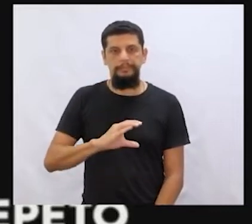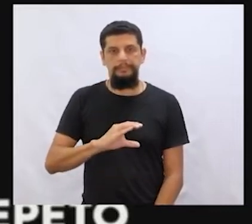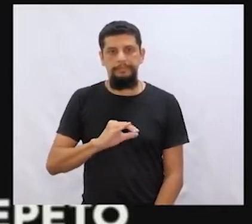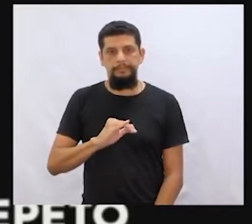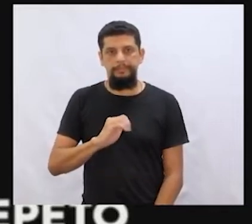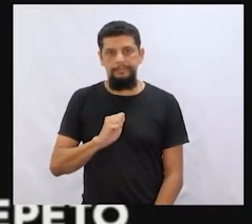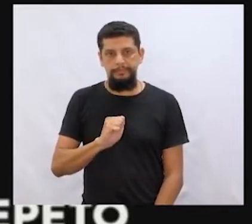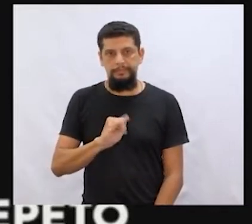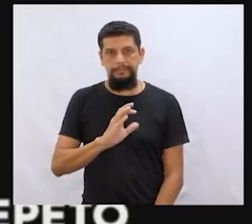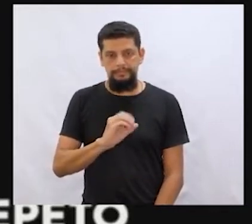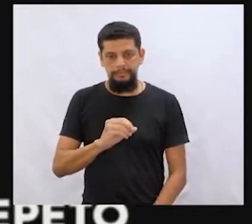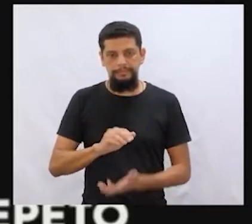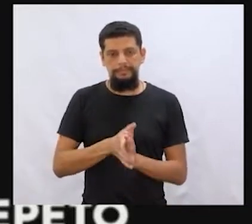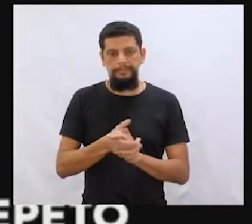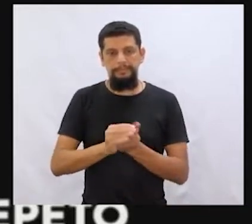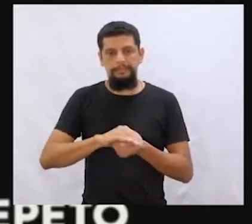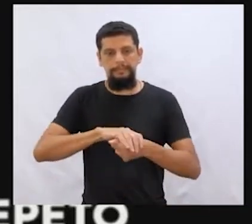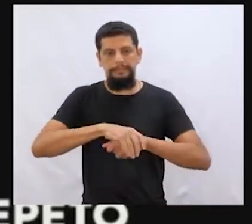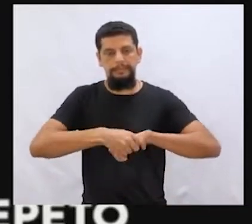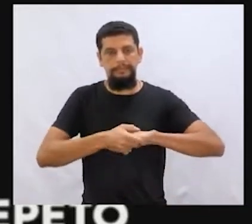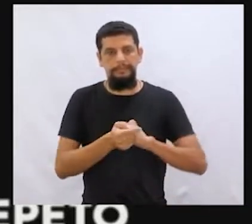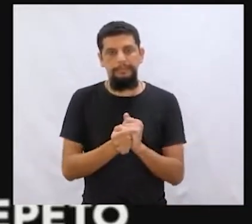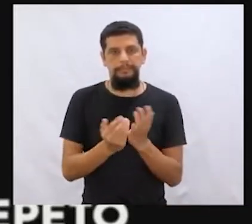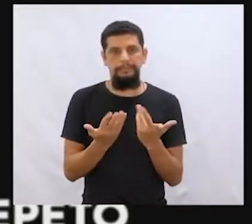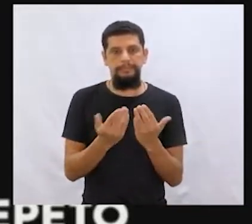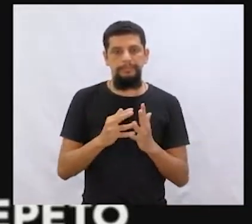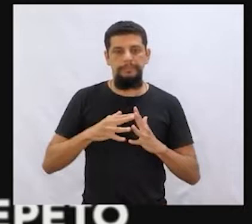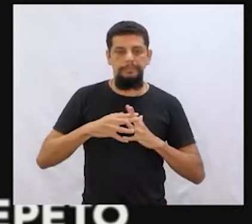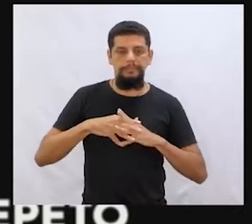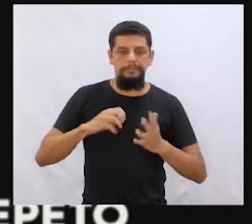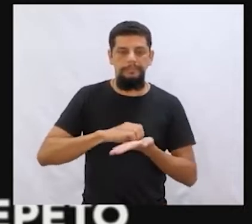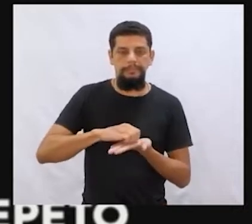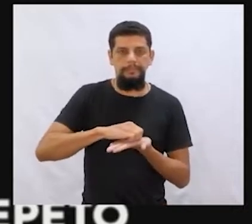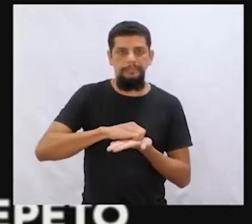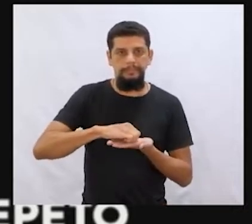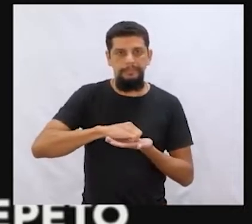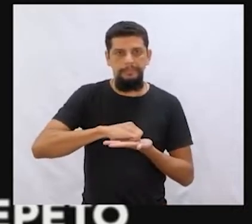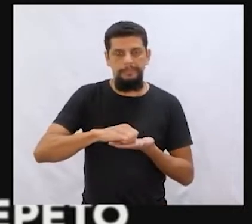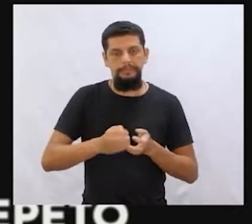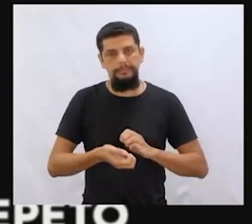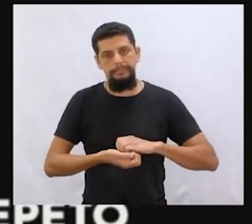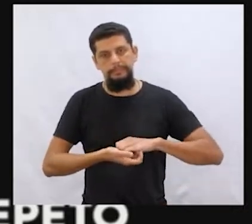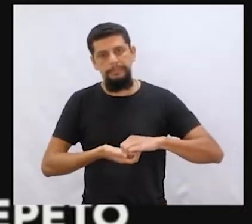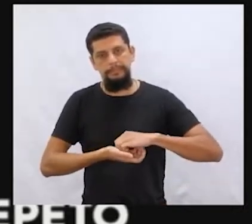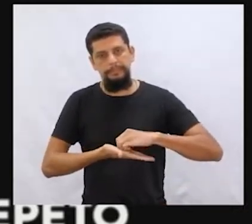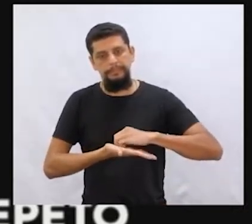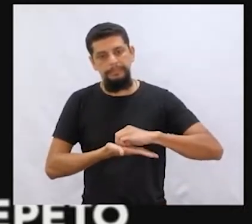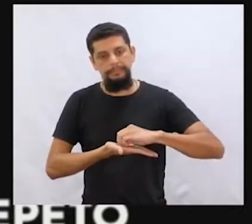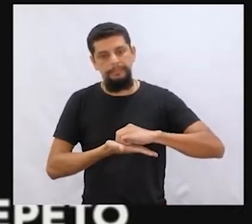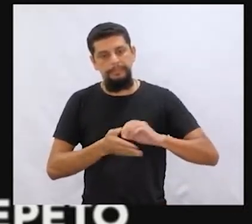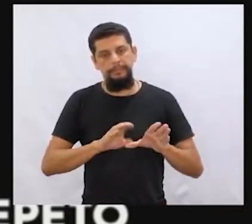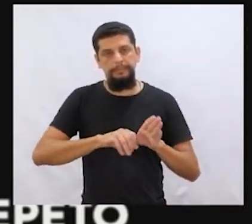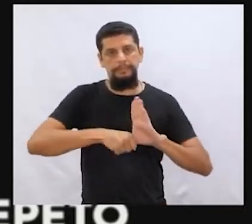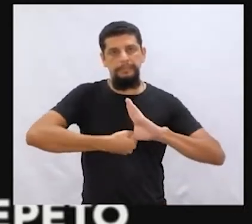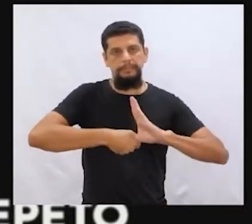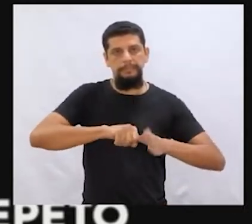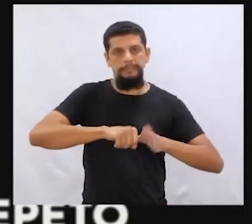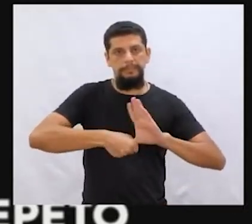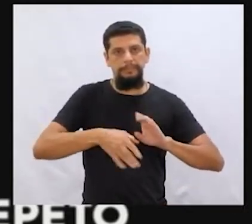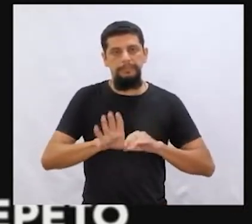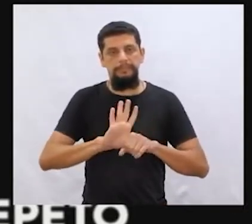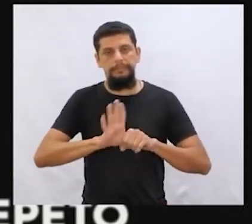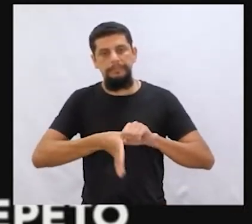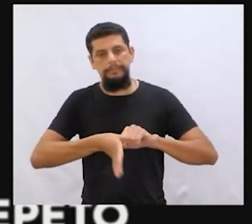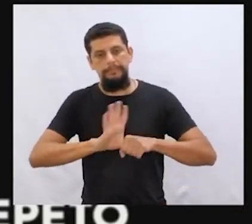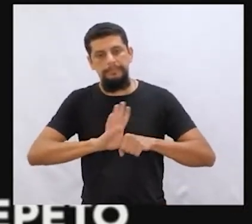Caio também está lavando as mãos com água e sabão, limpando entre os dedos, as